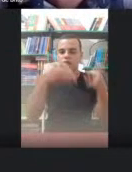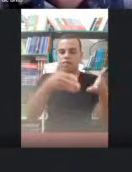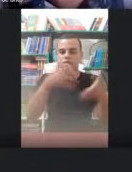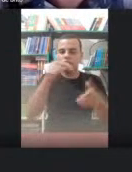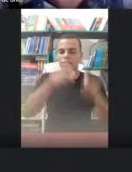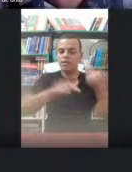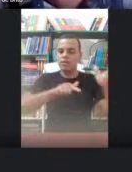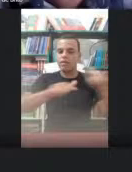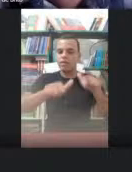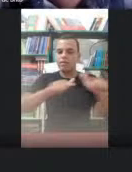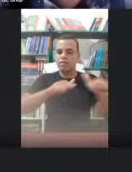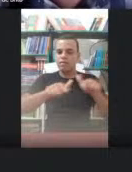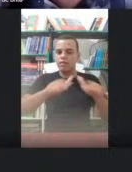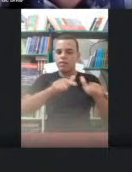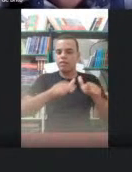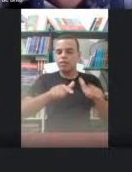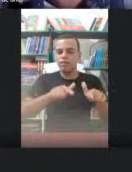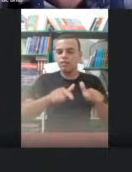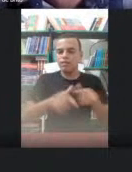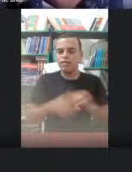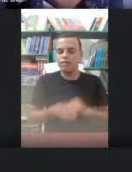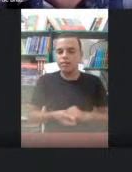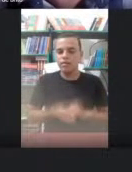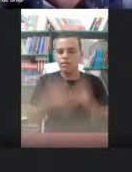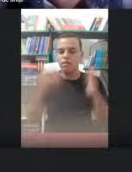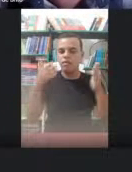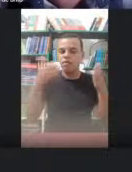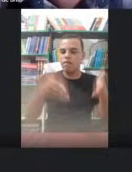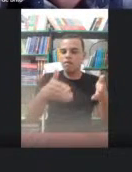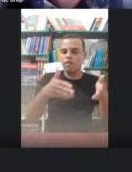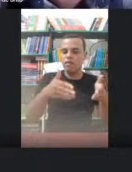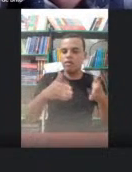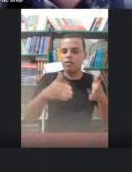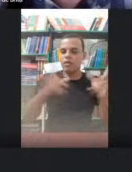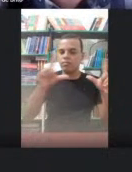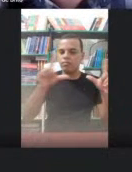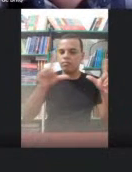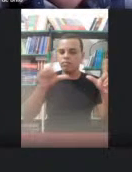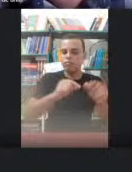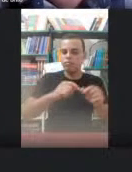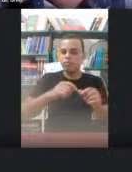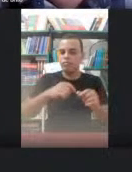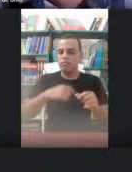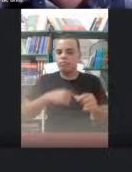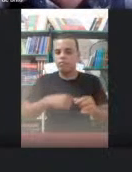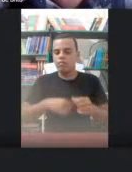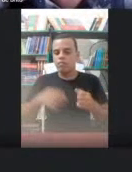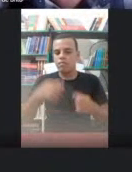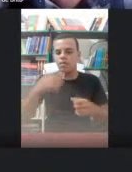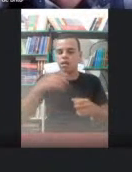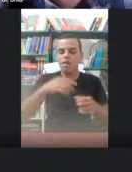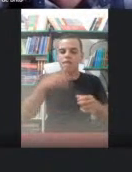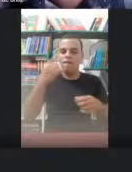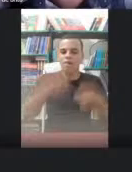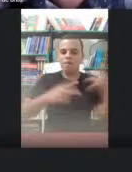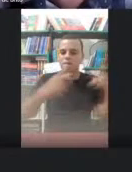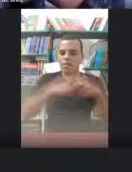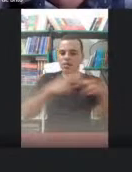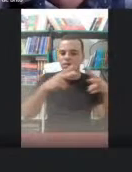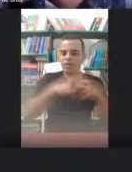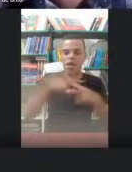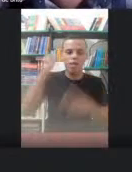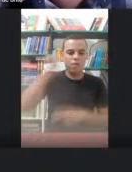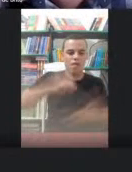papéis sociais, o foco na redução da violência também, violência contra a mulher, a violência contra a